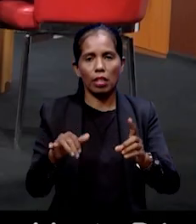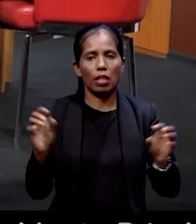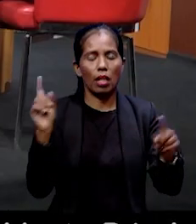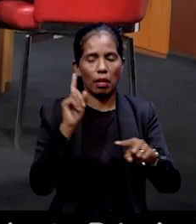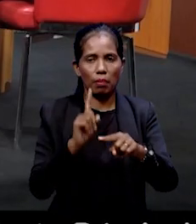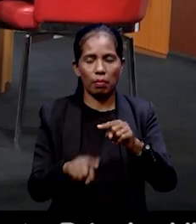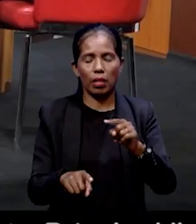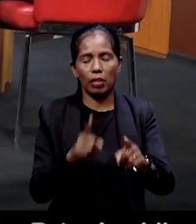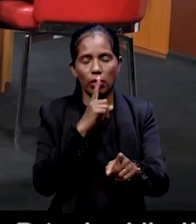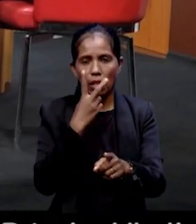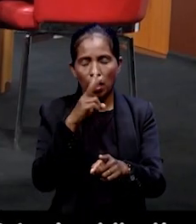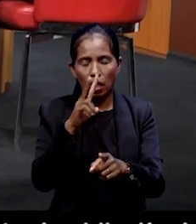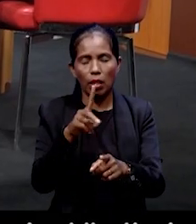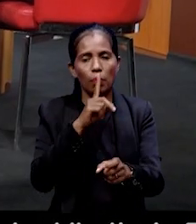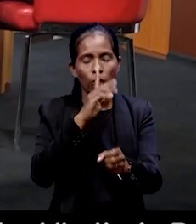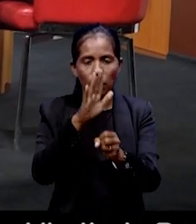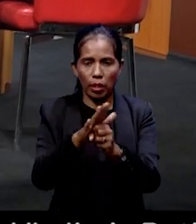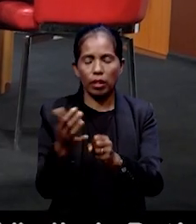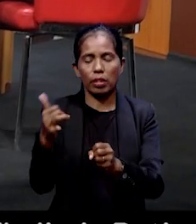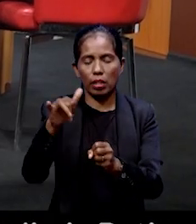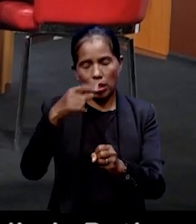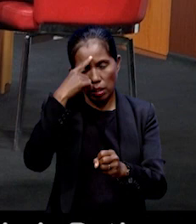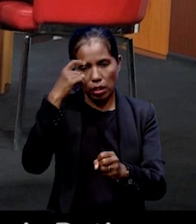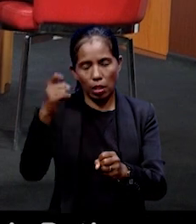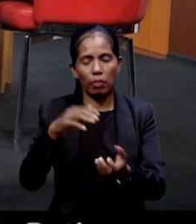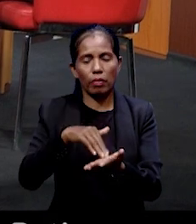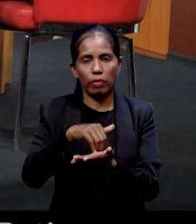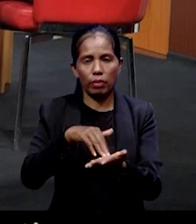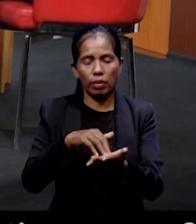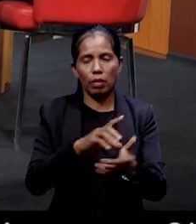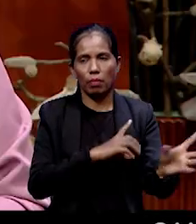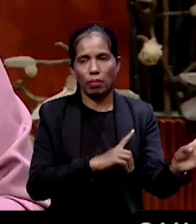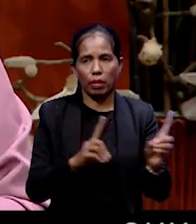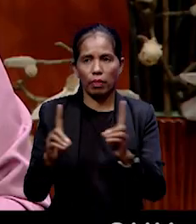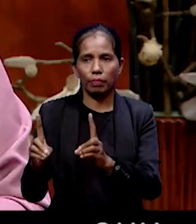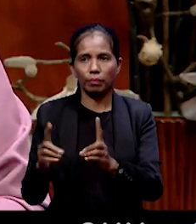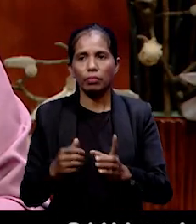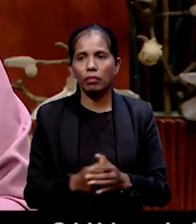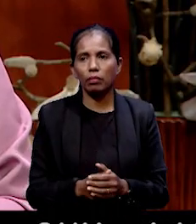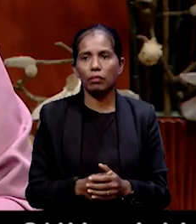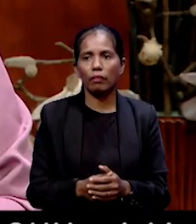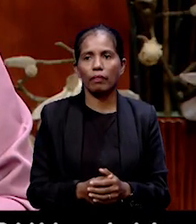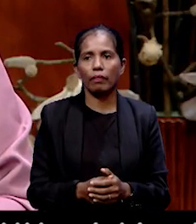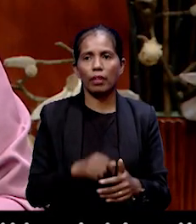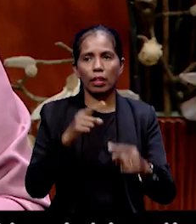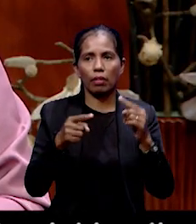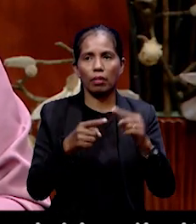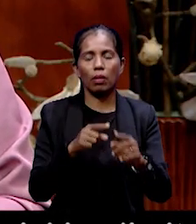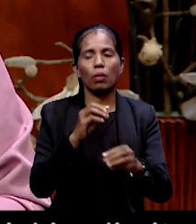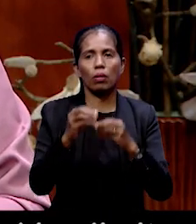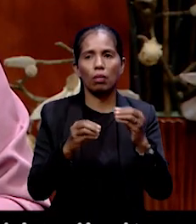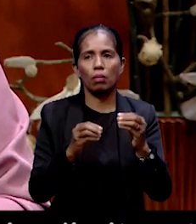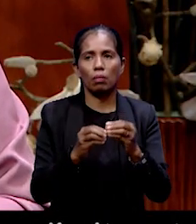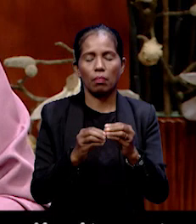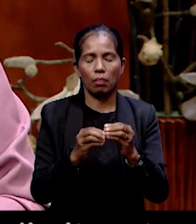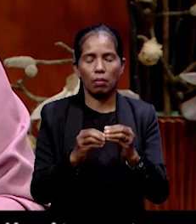ato concretiza promessa siranian, tanba fraco iha implementação. De fale ma konaba capacidade ba